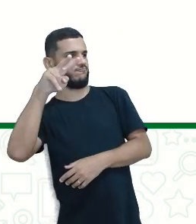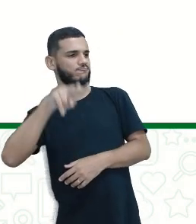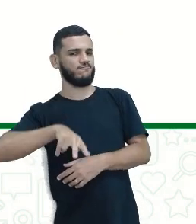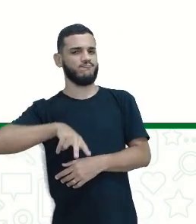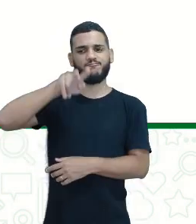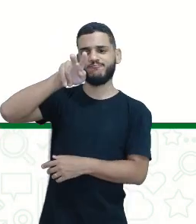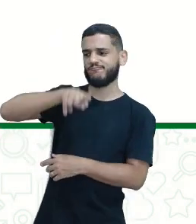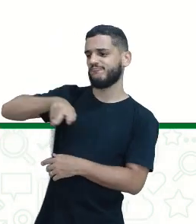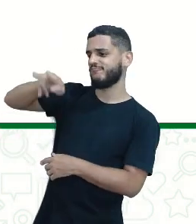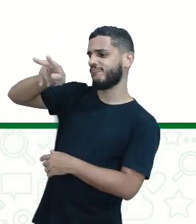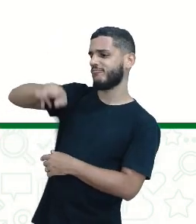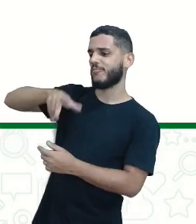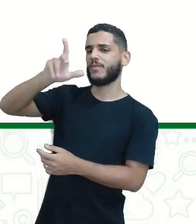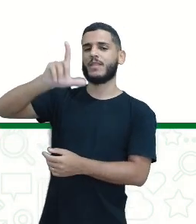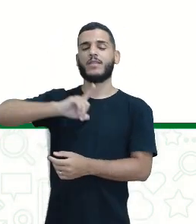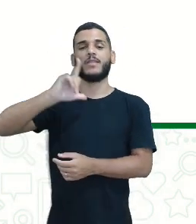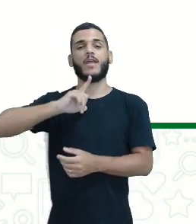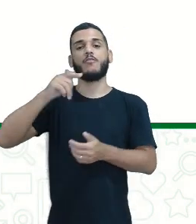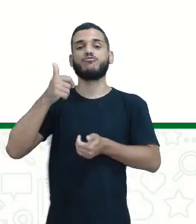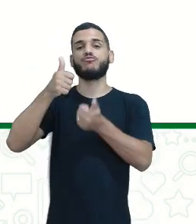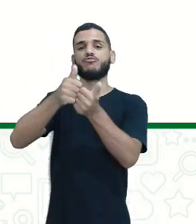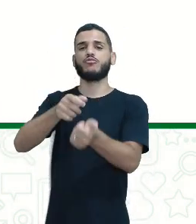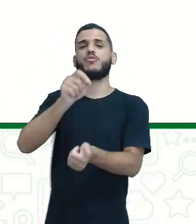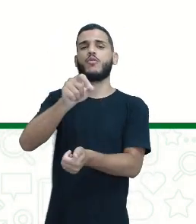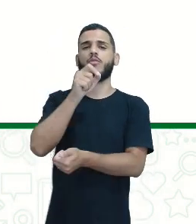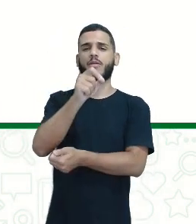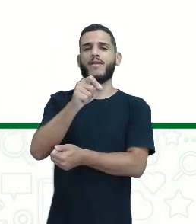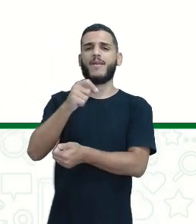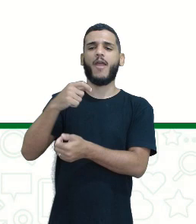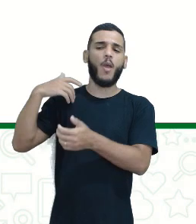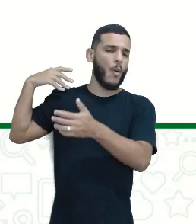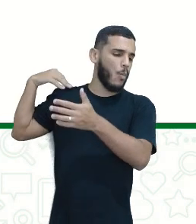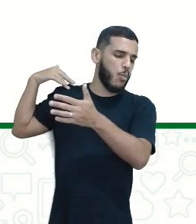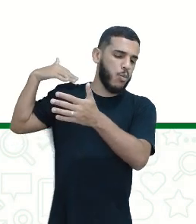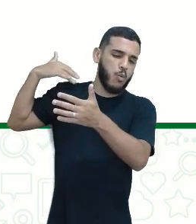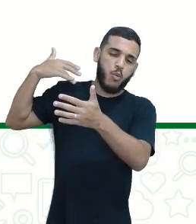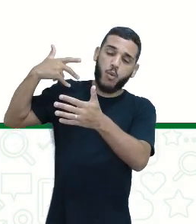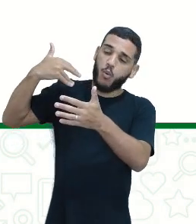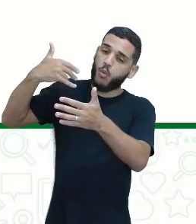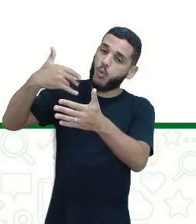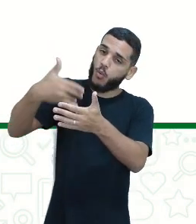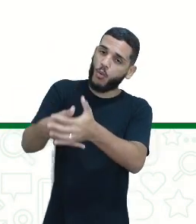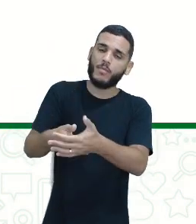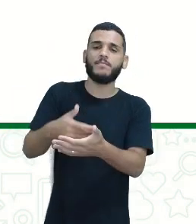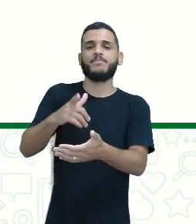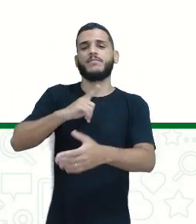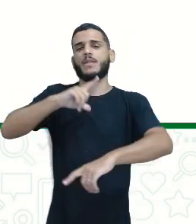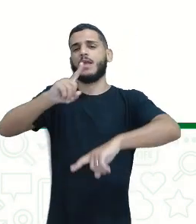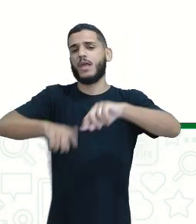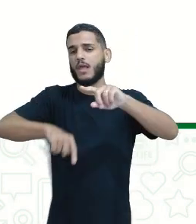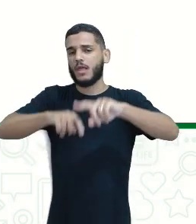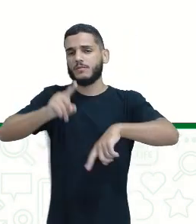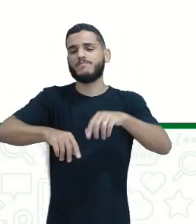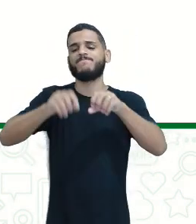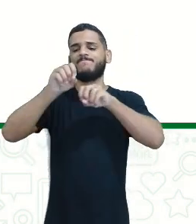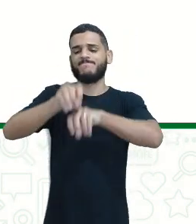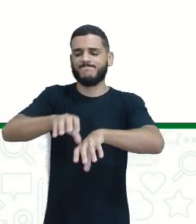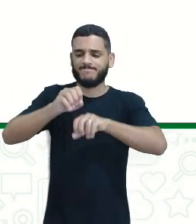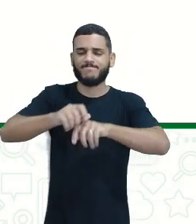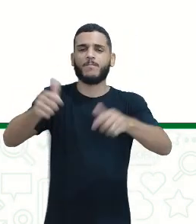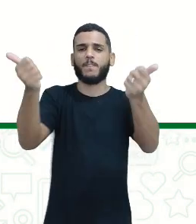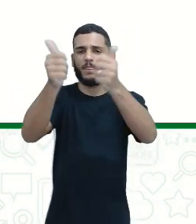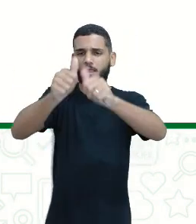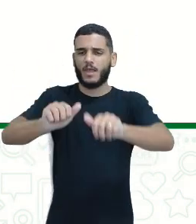tivesse, levando consigo muita bagagem. Eles tocam instrumentos, ensinam a arte,